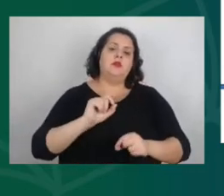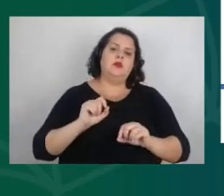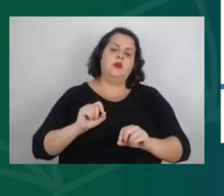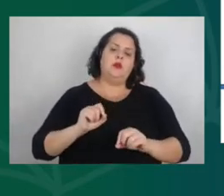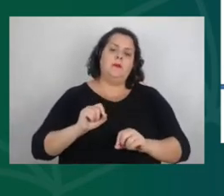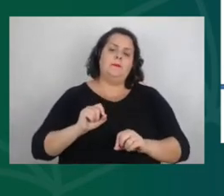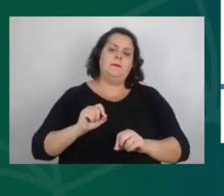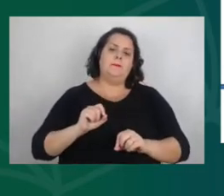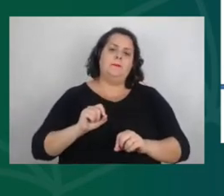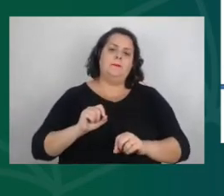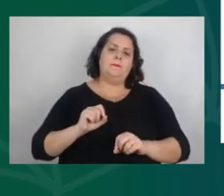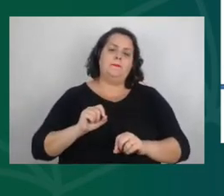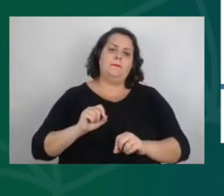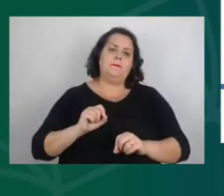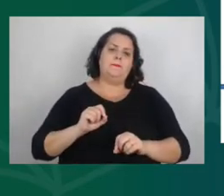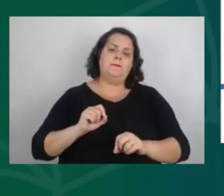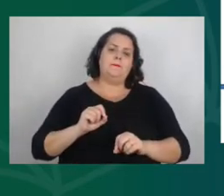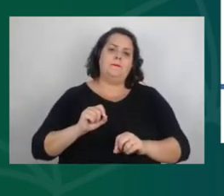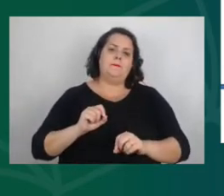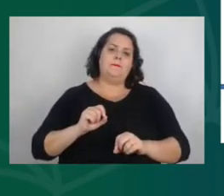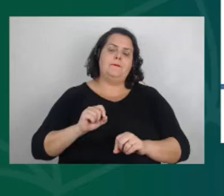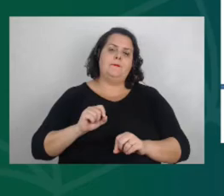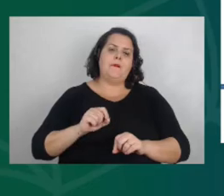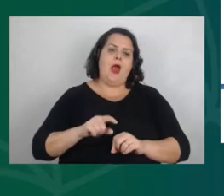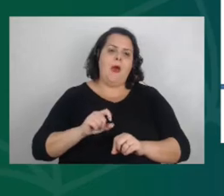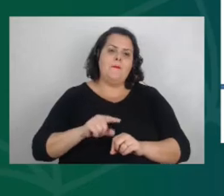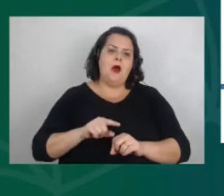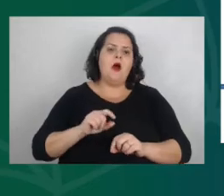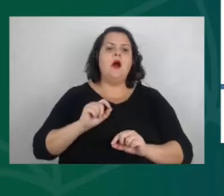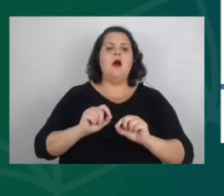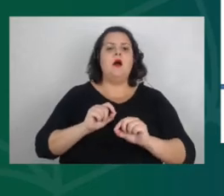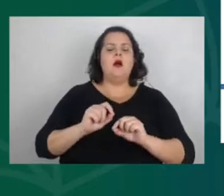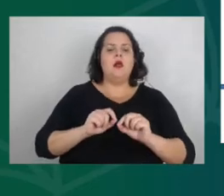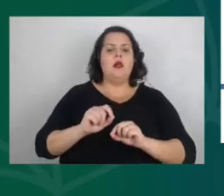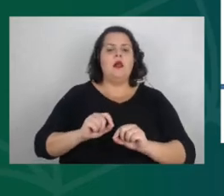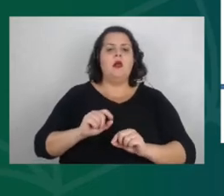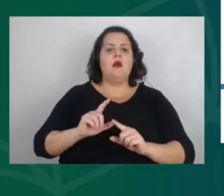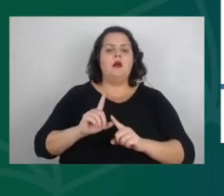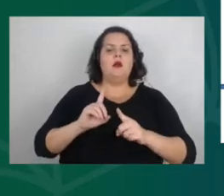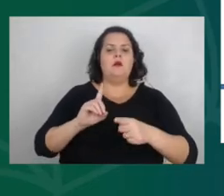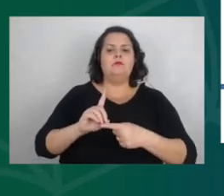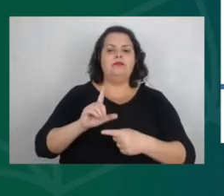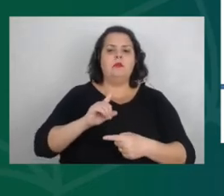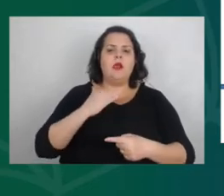com defeitos, ou seja, danos à descendência.